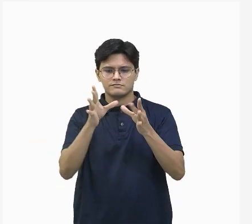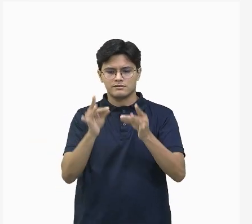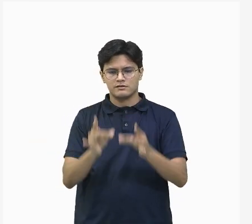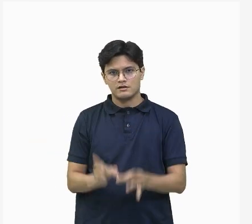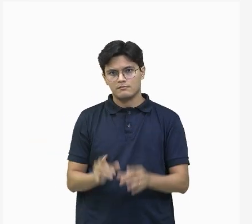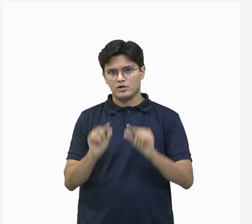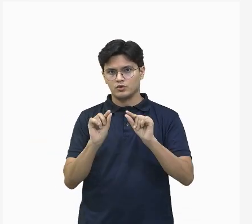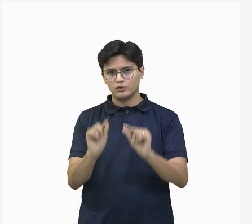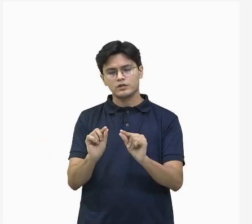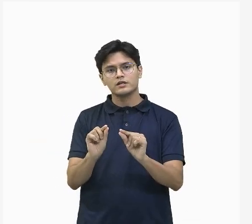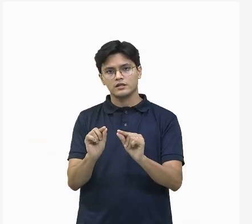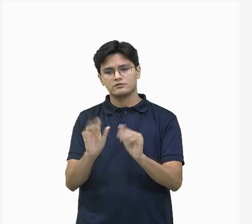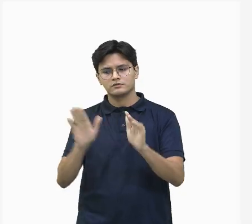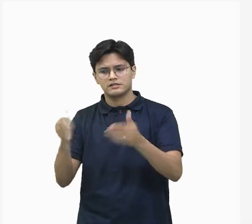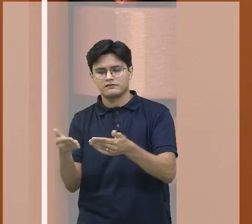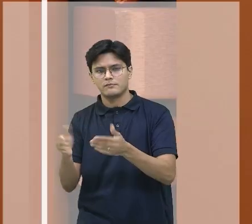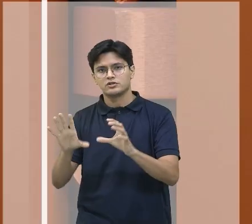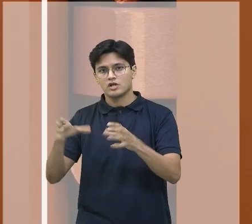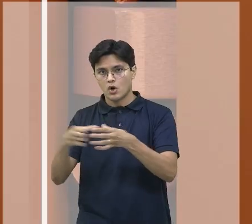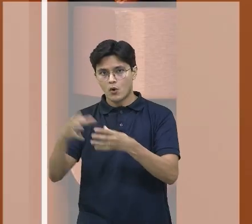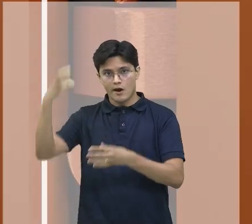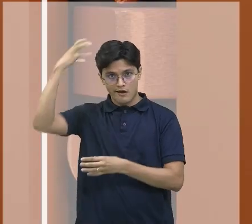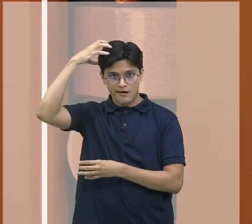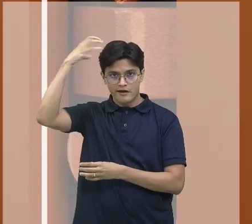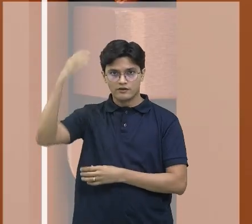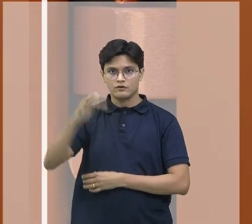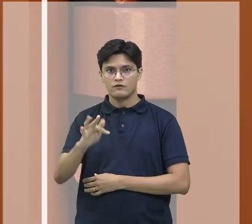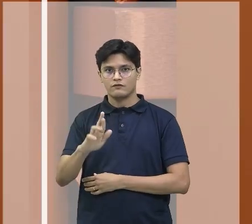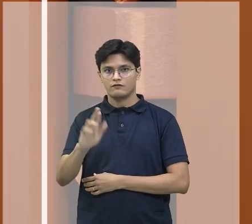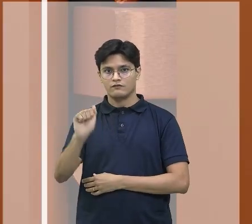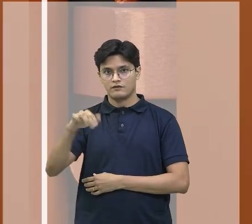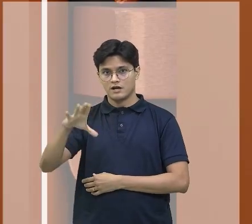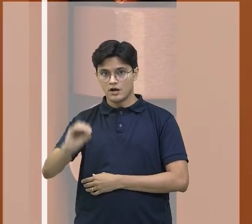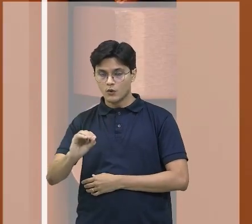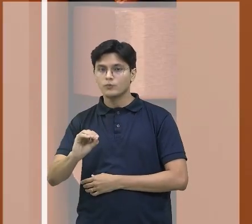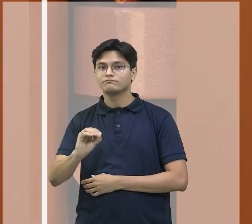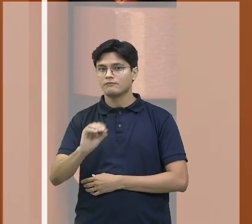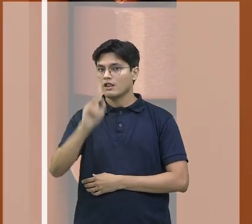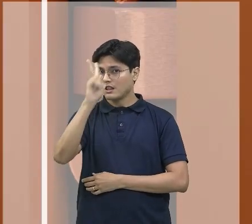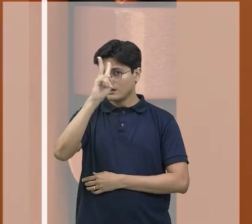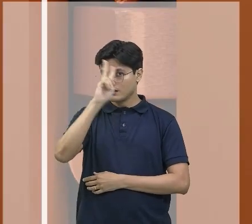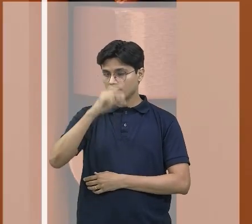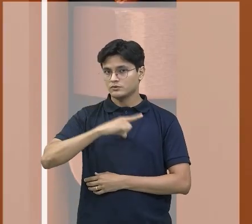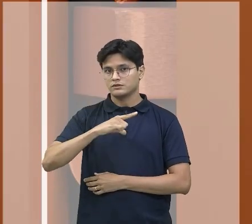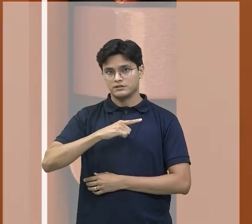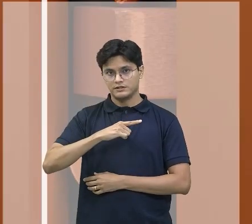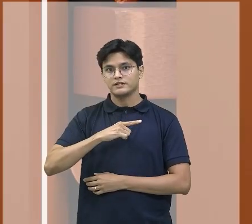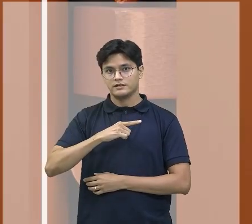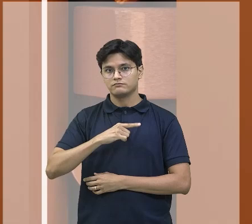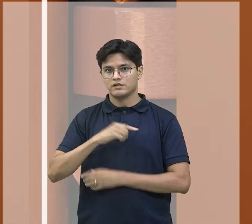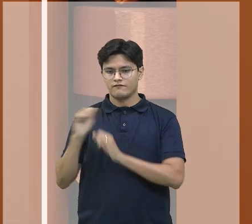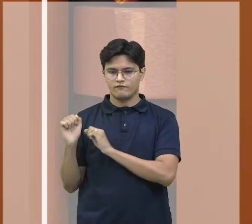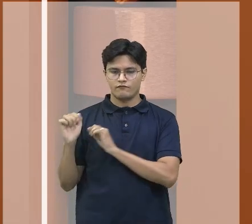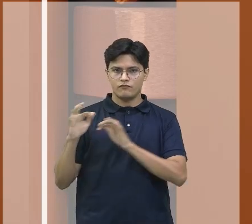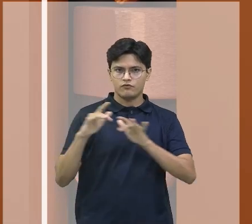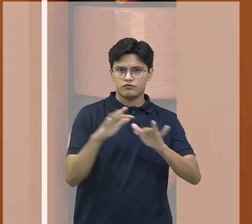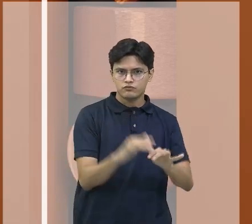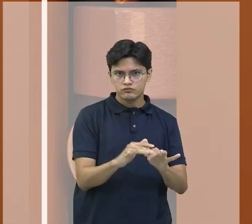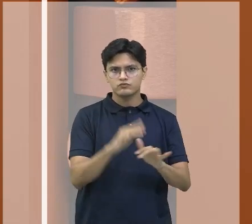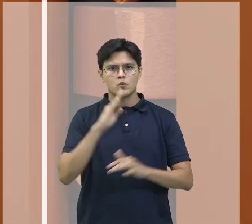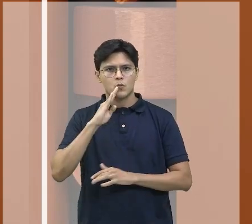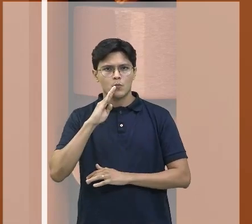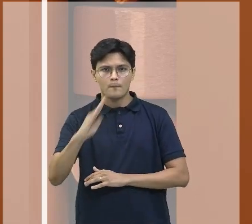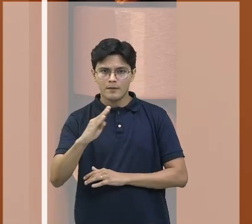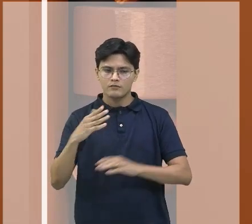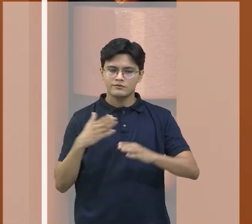reino ligado, então, aí ao reino dos francos. E lembra, foram várias hordes bárbaras que adentraram, então, aí as fronteiras